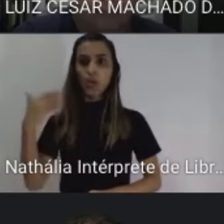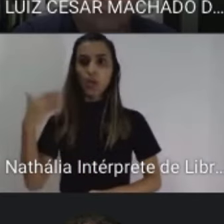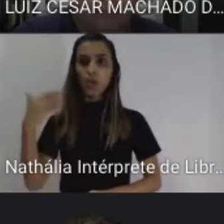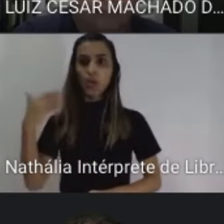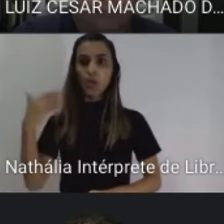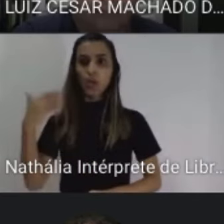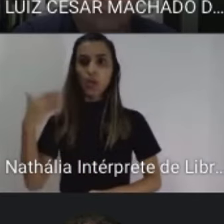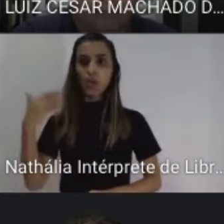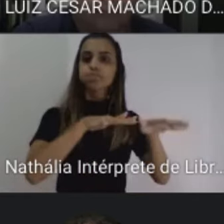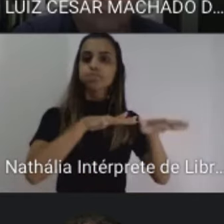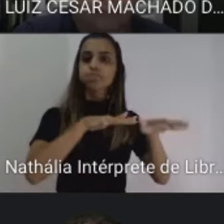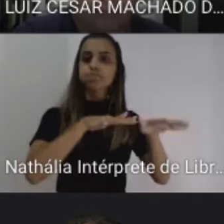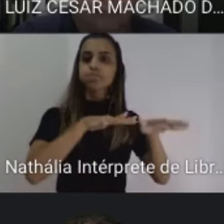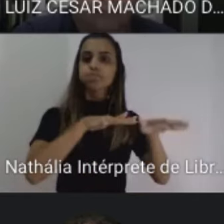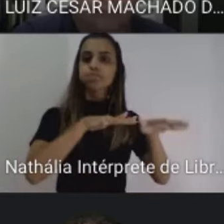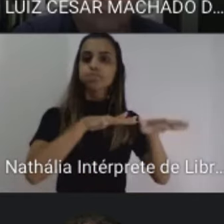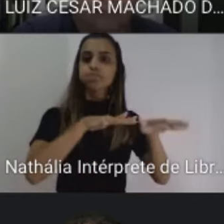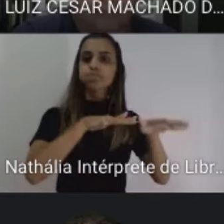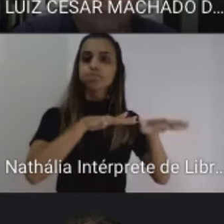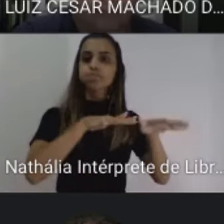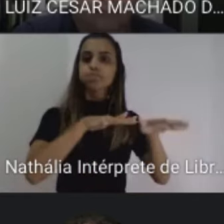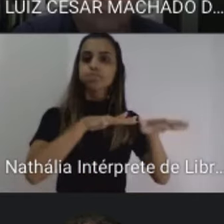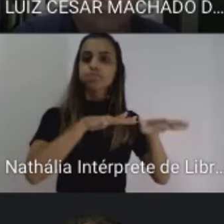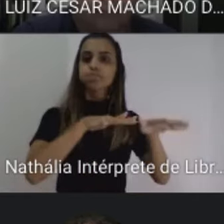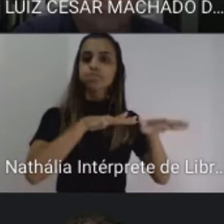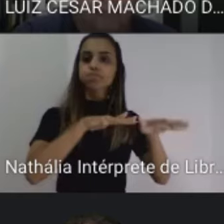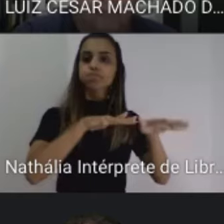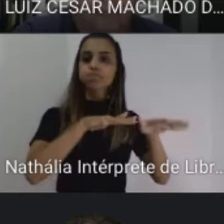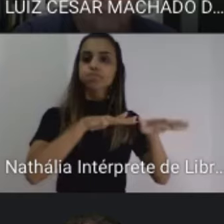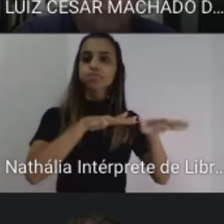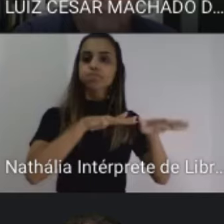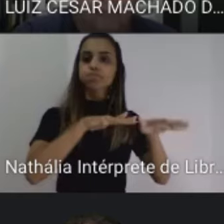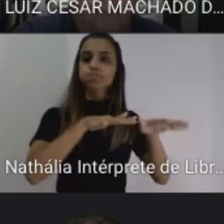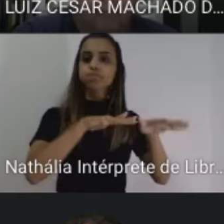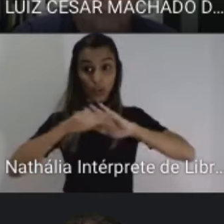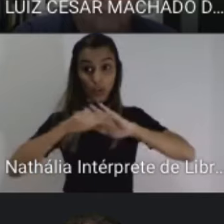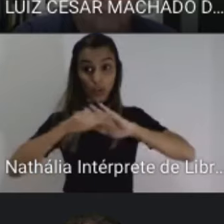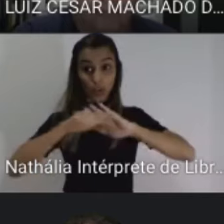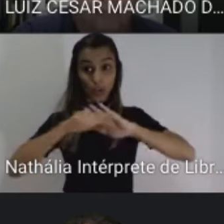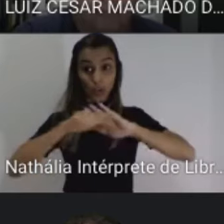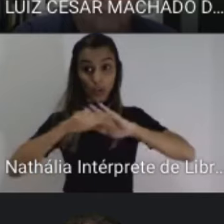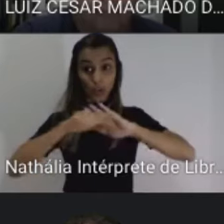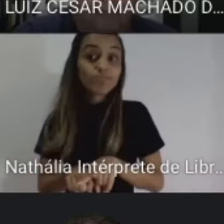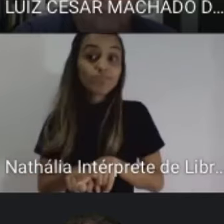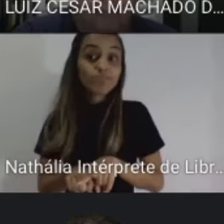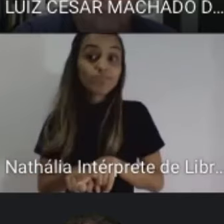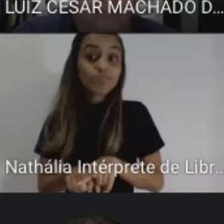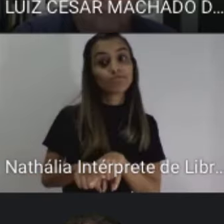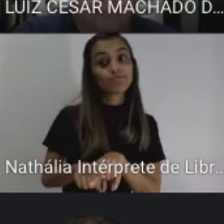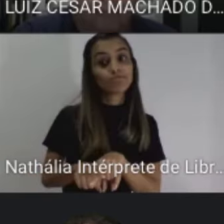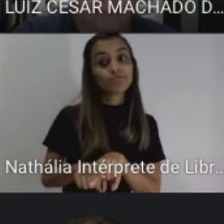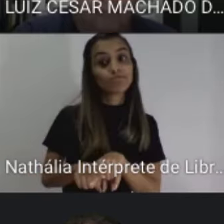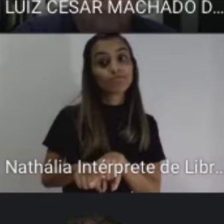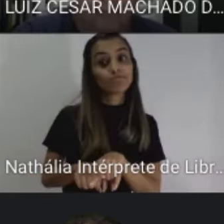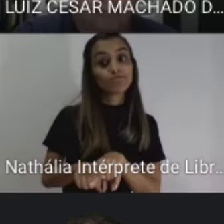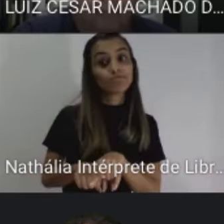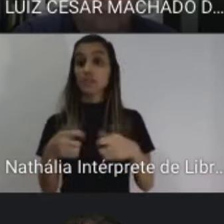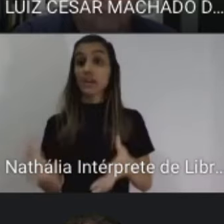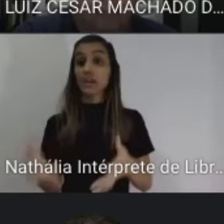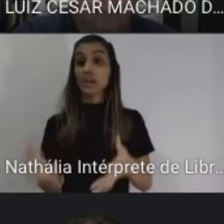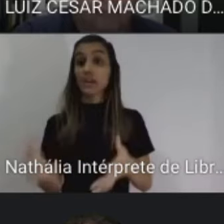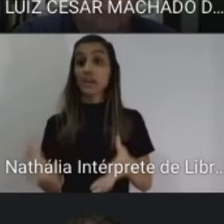discurso possam ser enquadradas, ao menos, como crime de incitação. Então, em